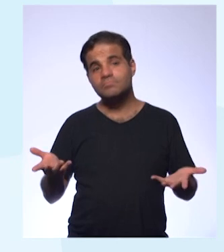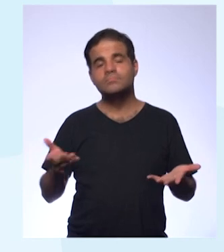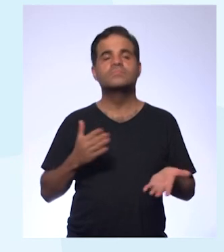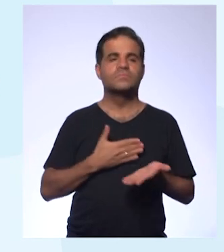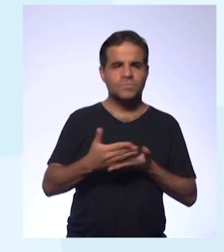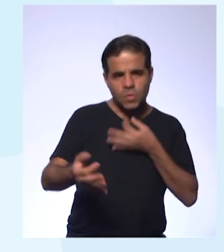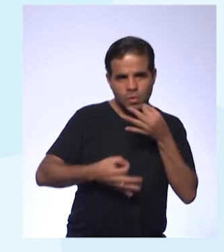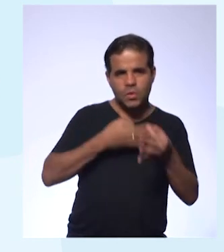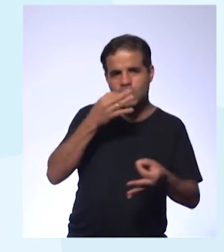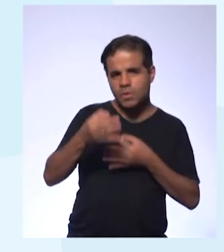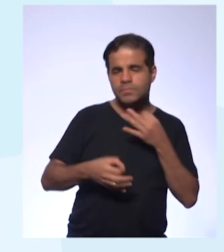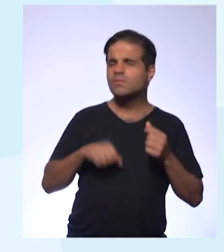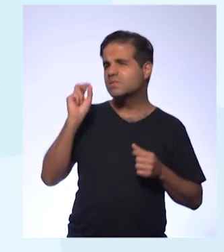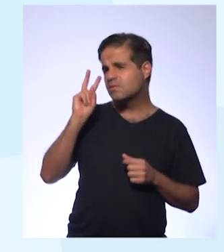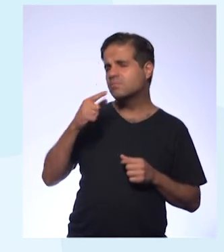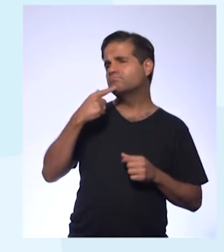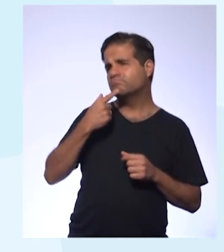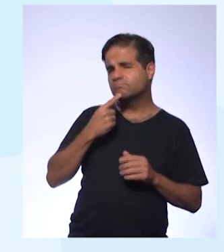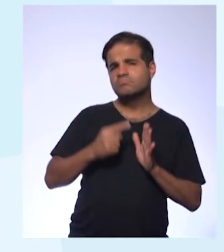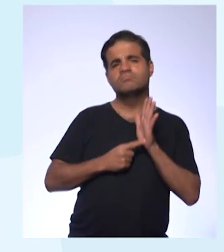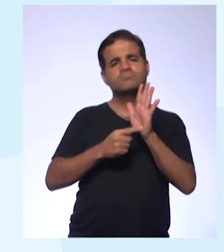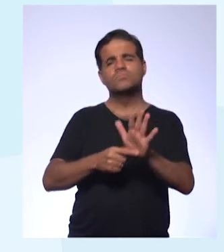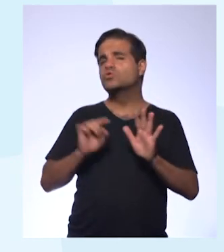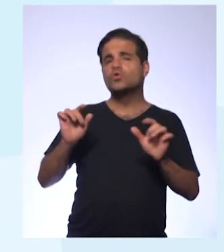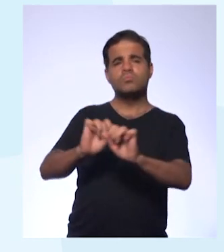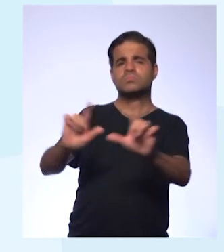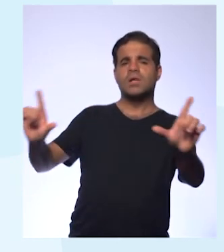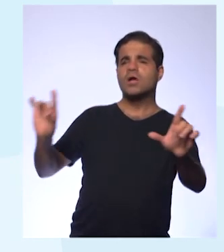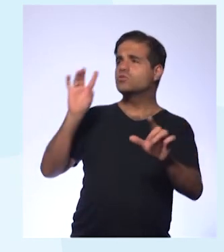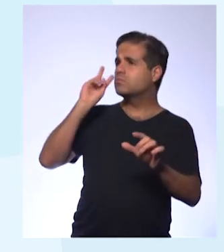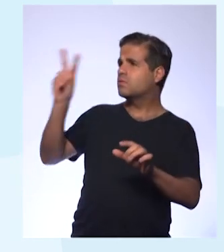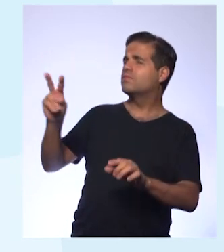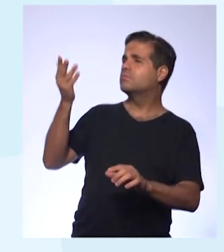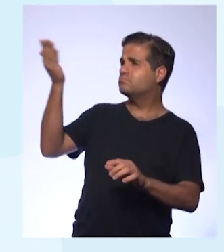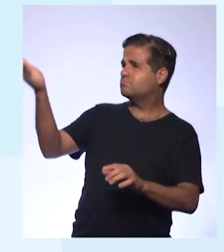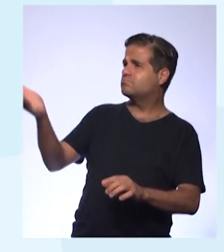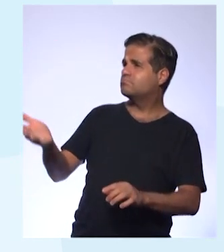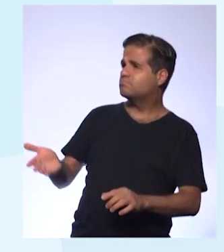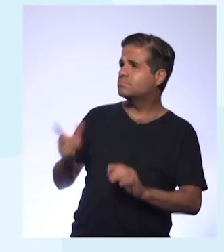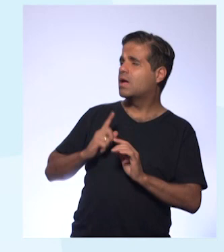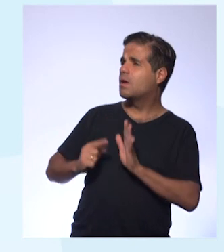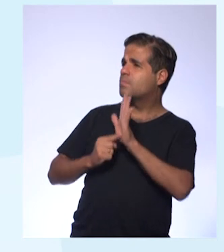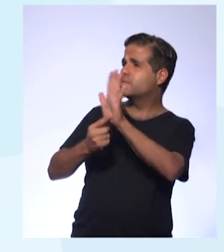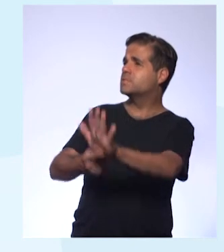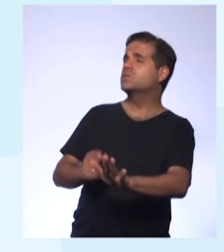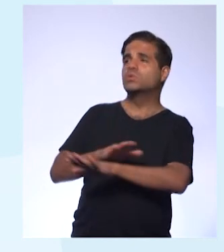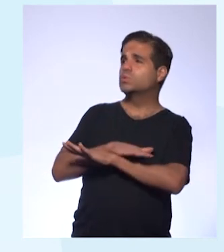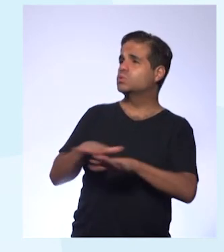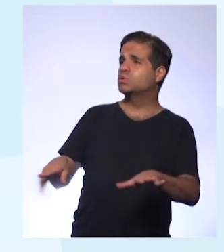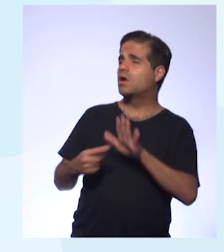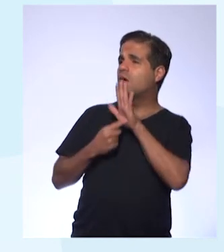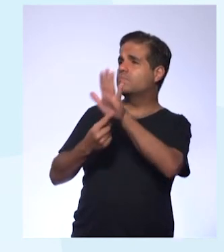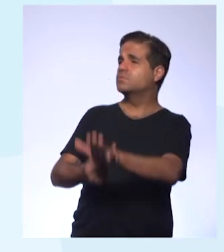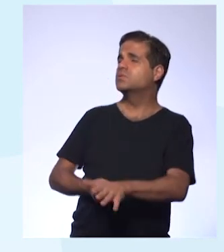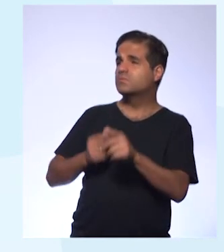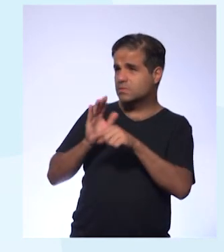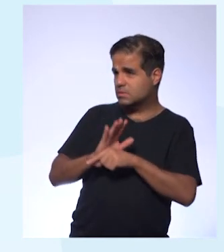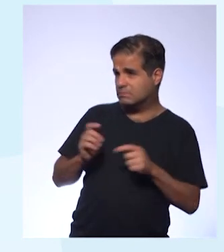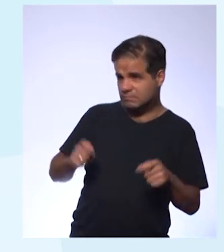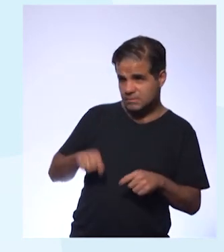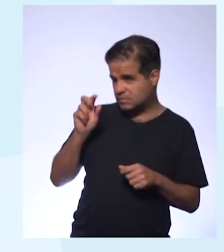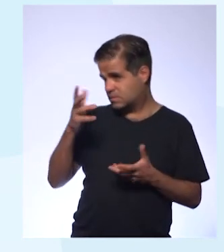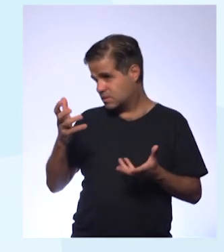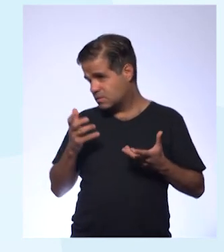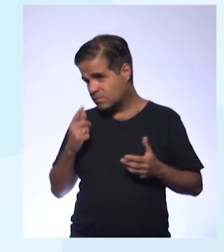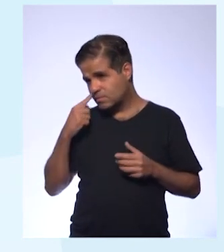vai comentando. Você olhando essa apresentação... Só pelo que está na tela, né? Só pelo que está na tela, aqui apresentando a forma com que está apresentando esse filme. Você